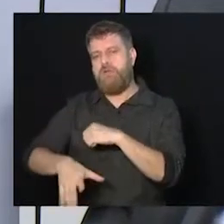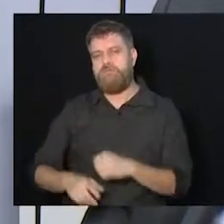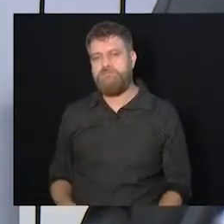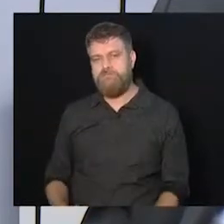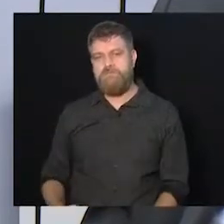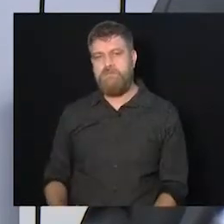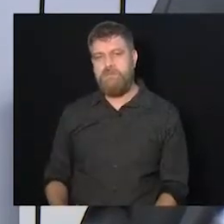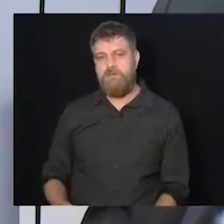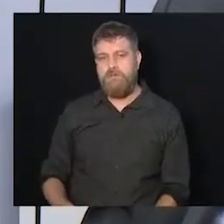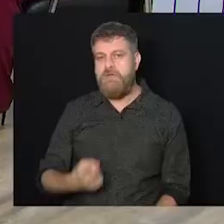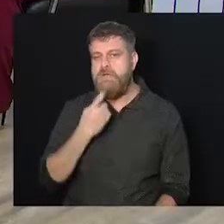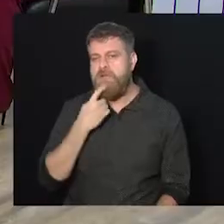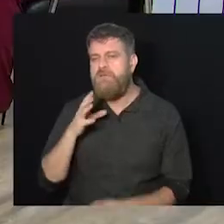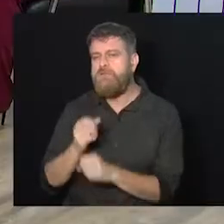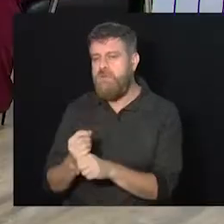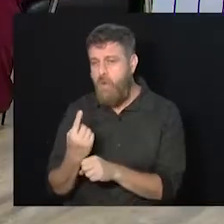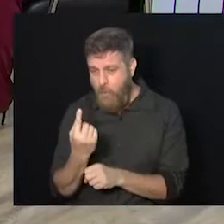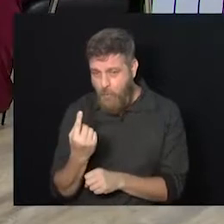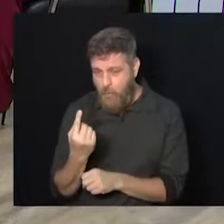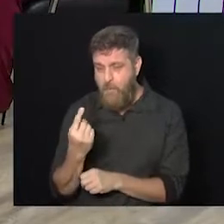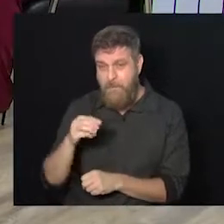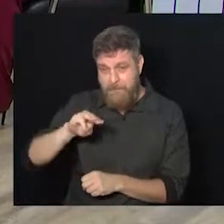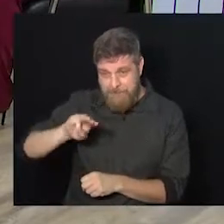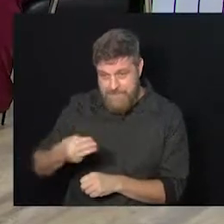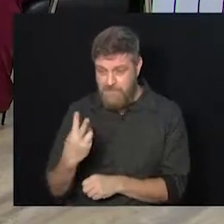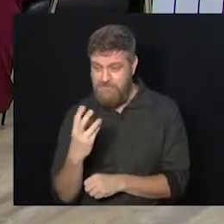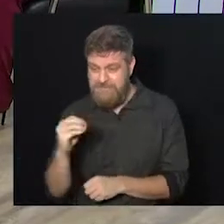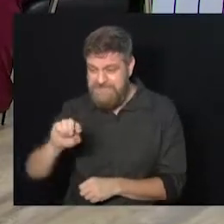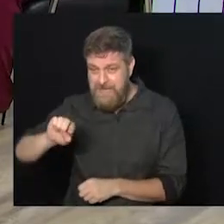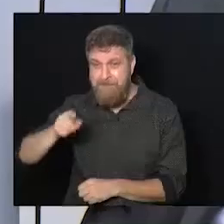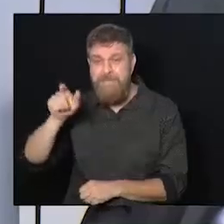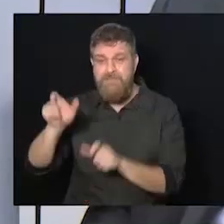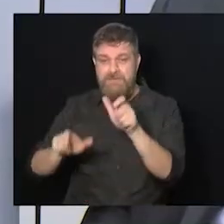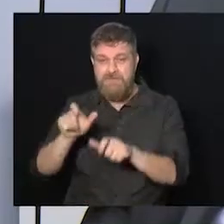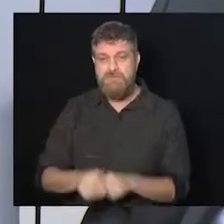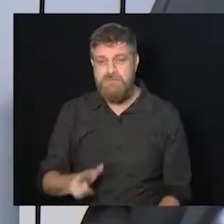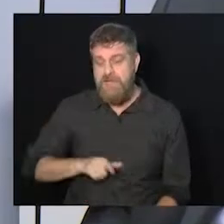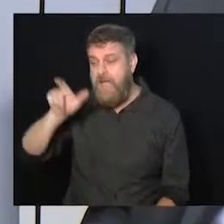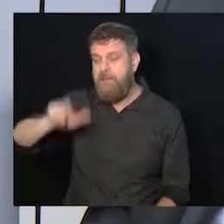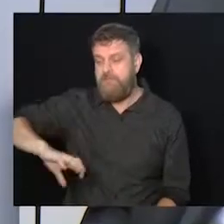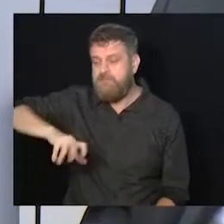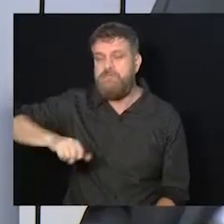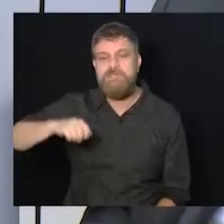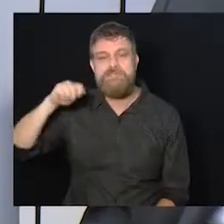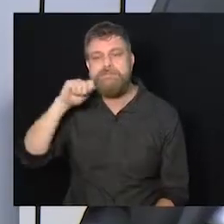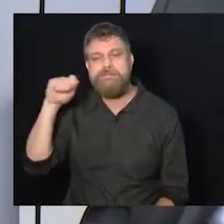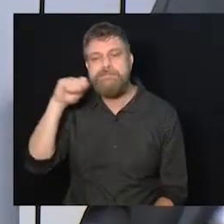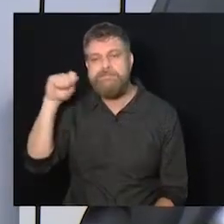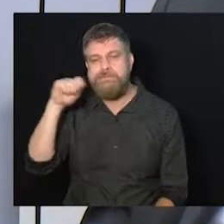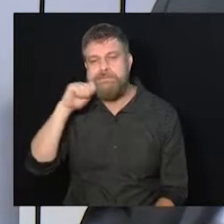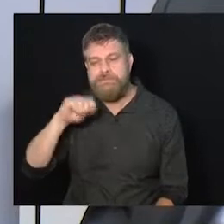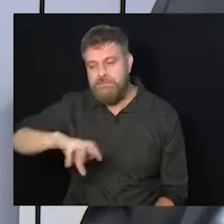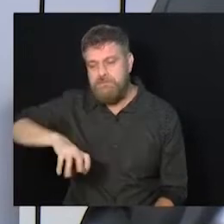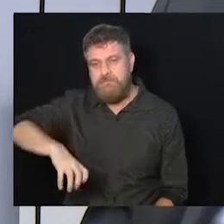Campinas? 1.200.000. 1.200.000. Faça as contas, se você escovar os dentes só uma vez por dia, né,